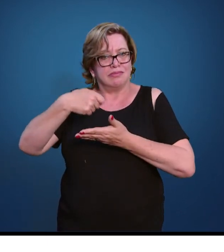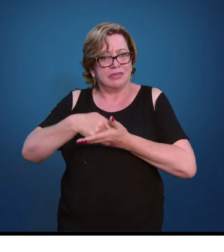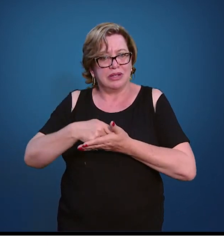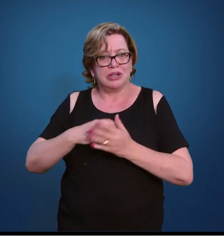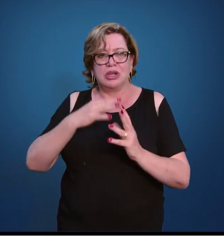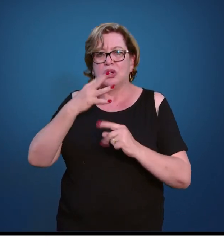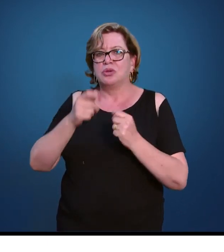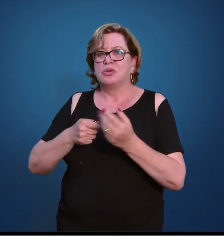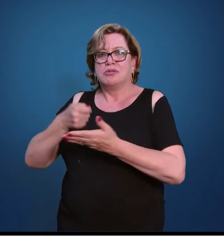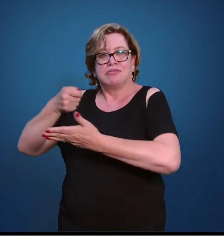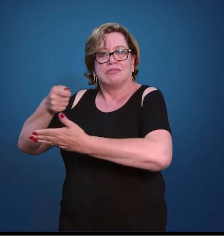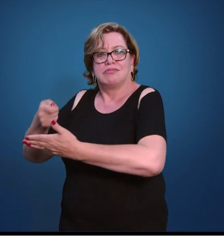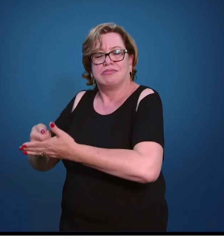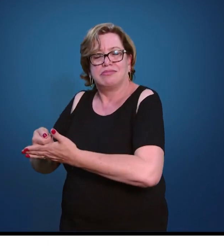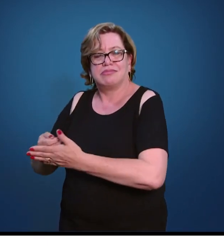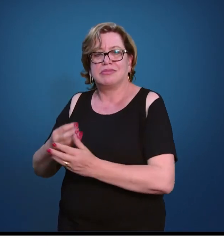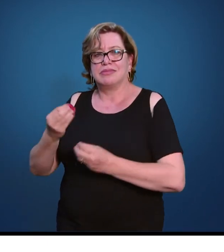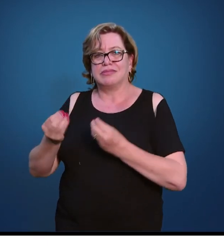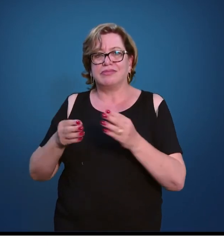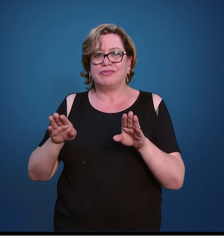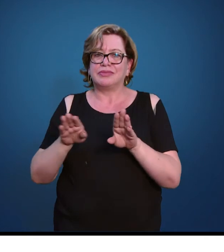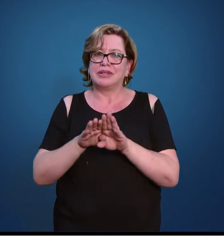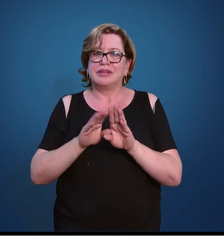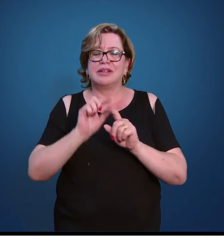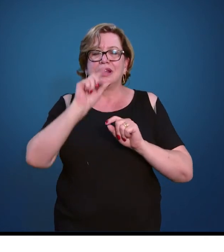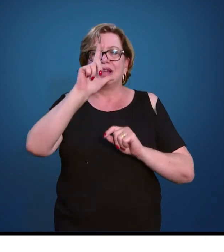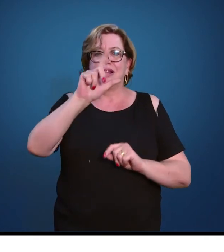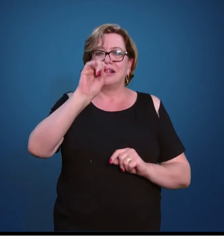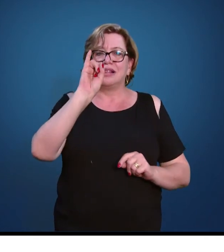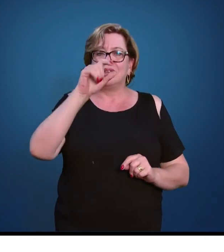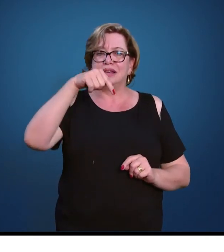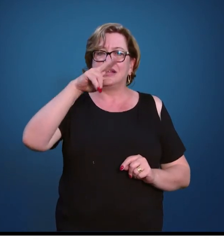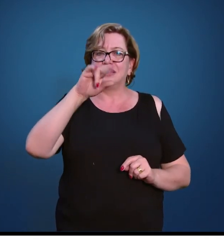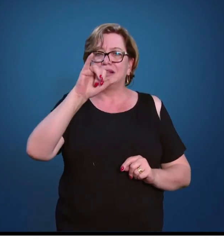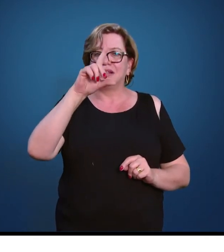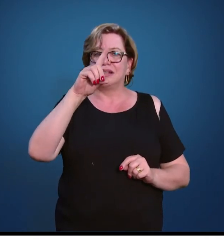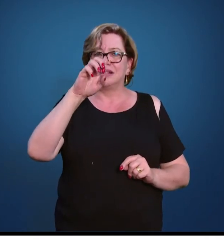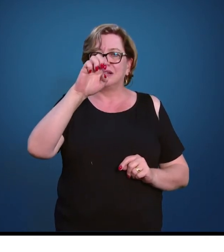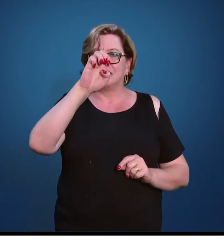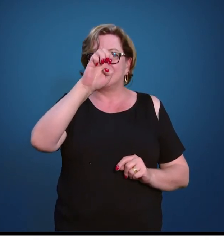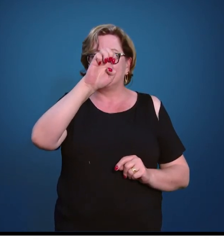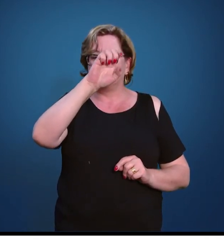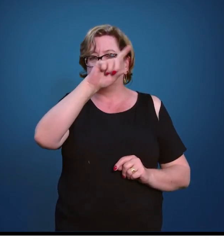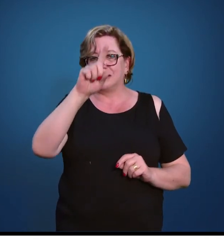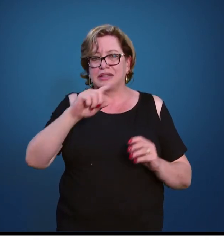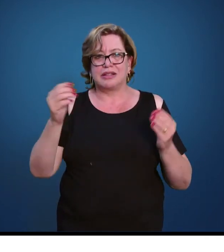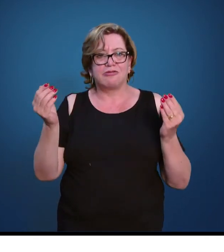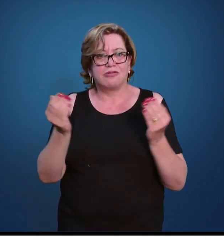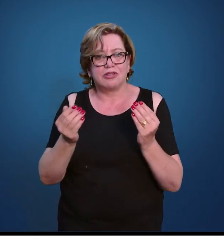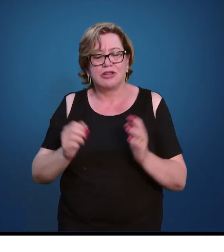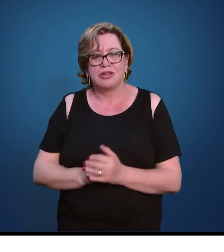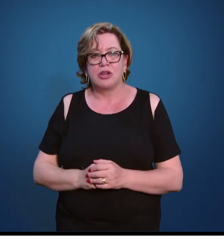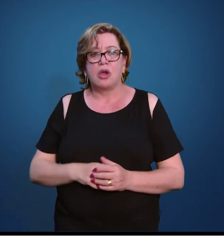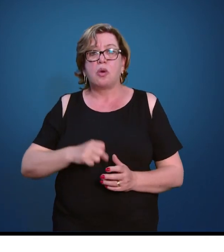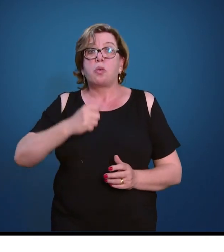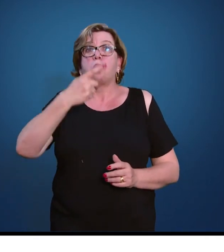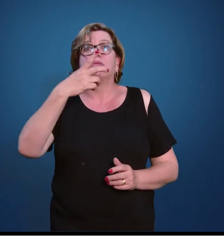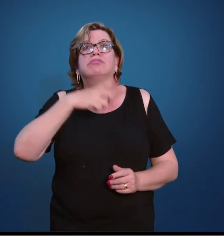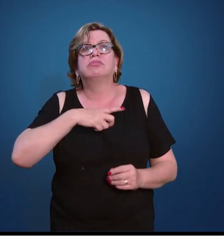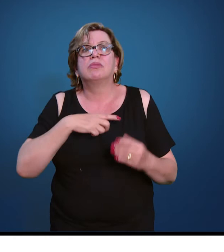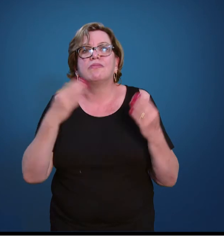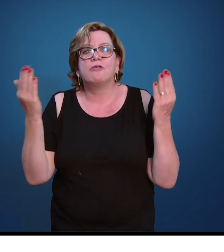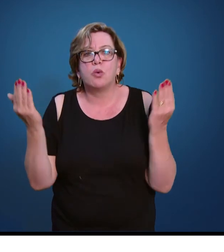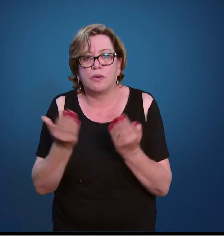com tudo aquilo que eu tenho para pagar, até uma liquidez imediata, que é quanto que eu tenho exatamente